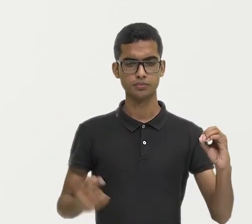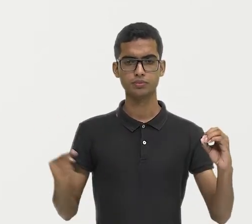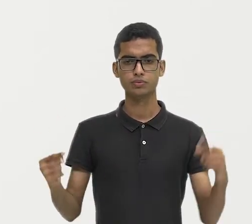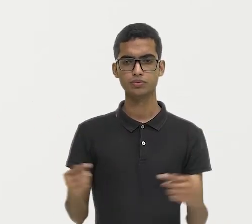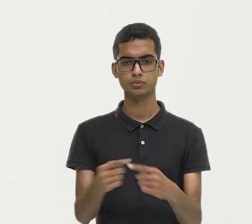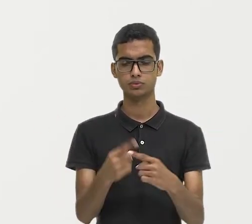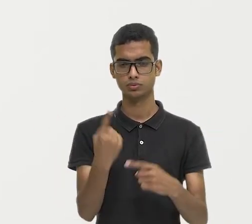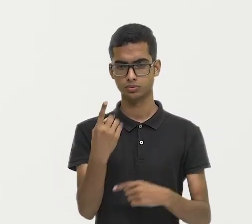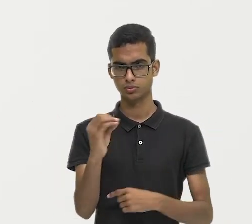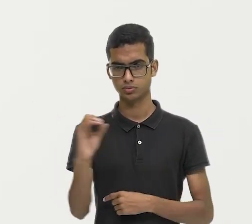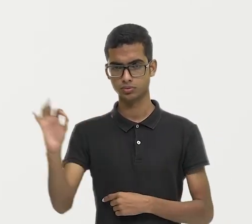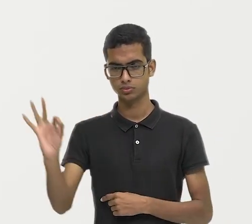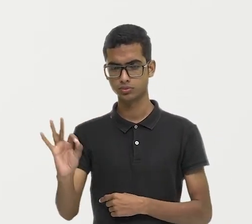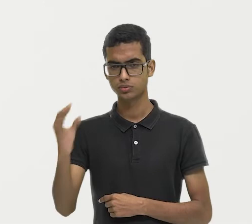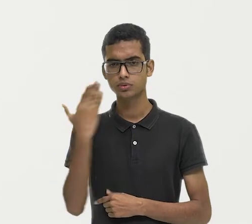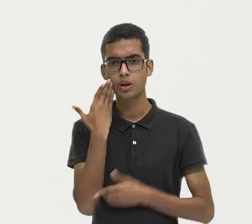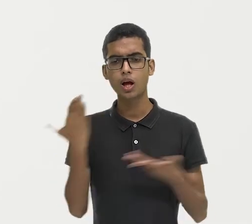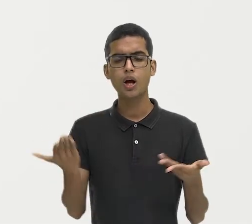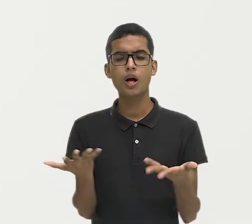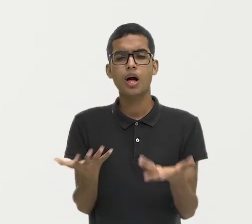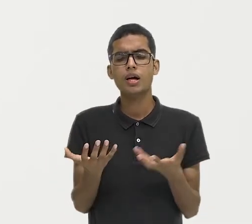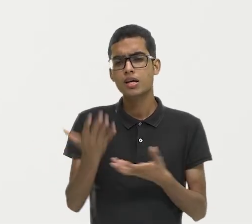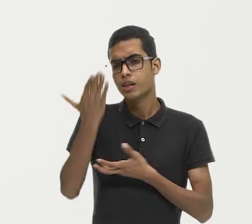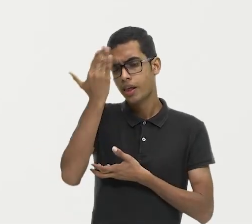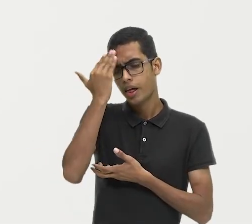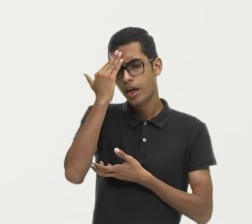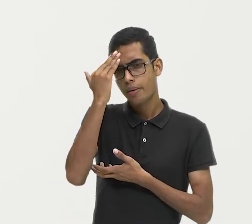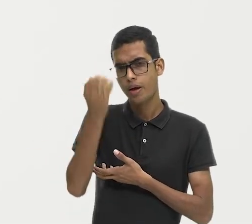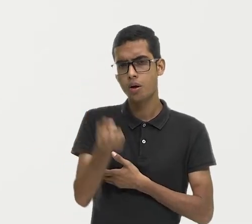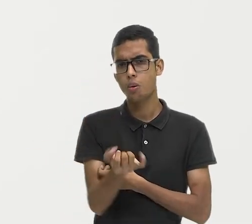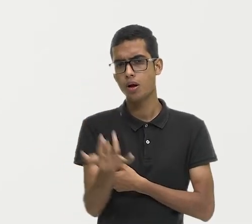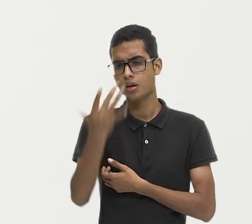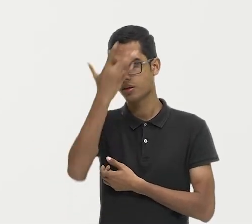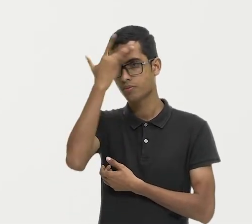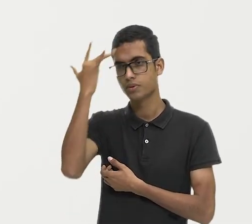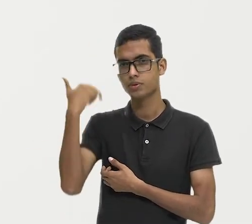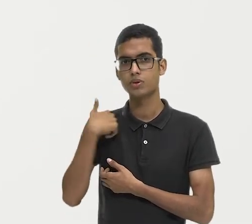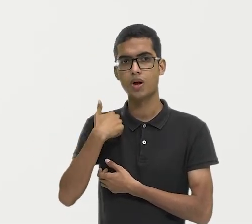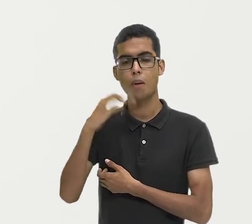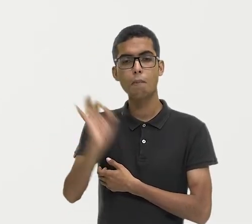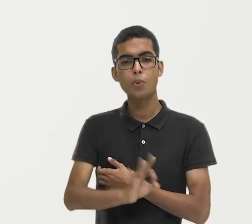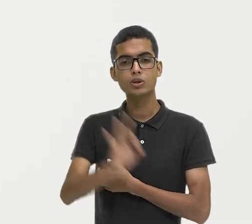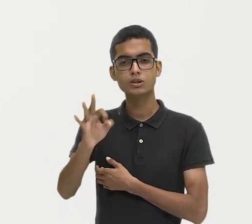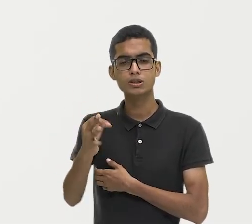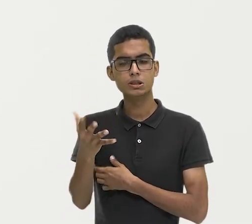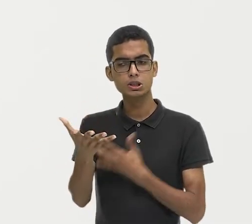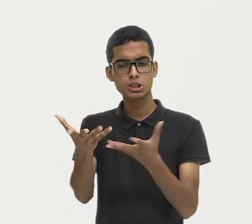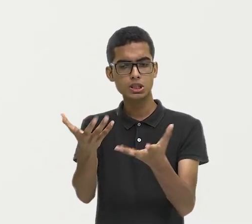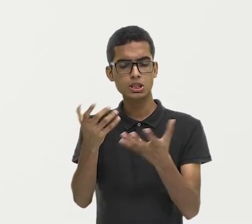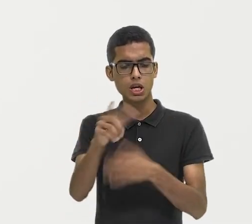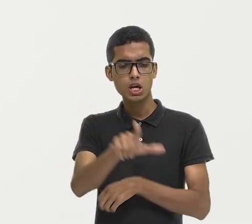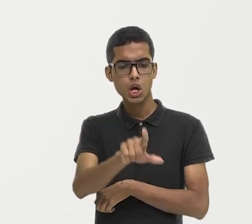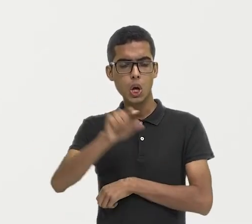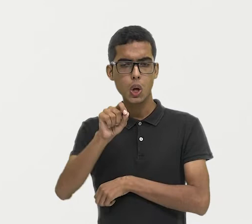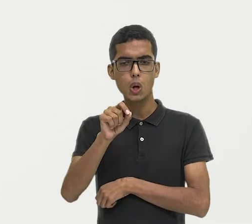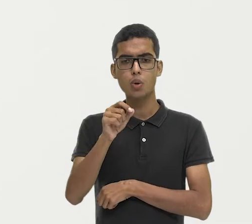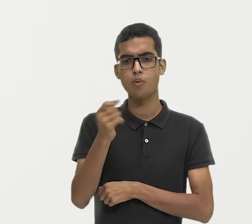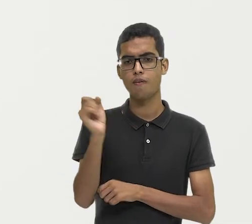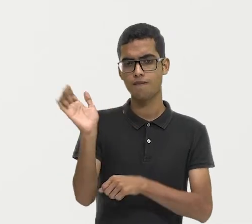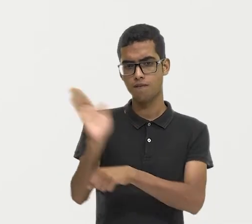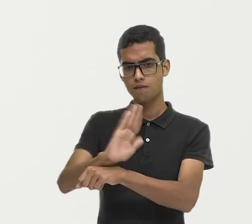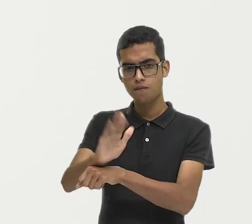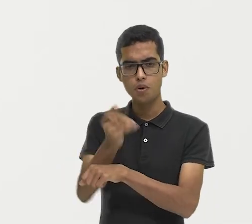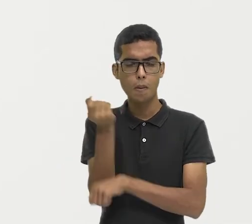quero saber a porcentagem das pessoas que preferiram filme de comédia. Então, 100